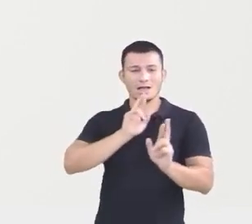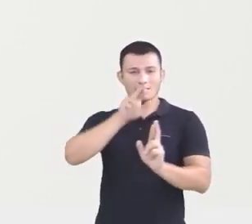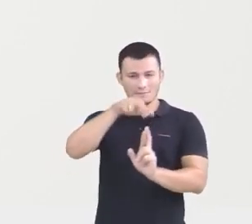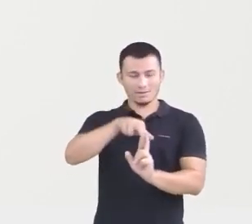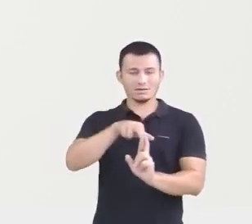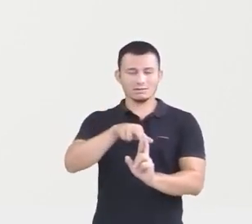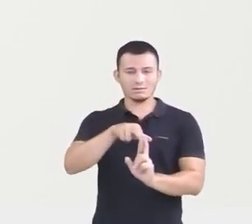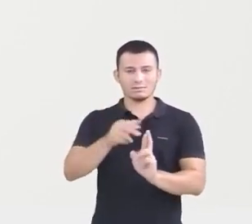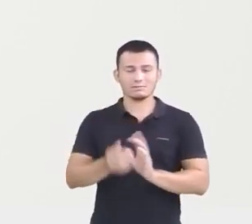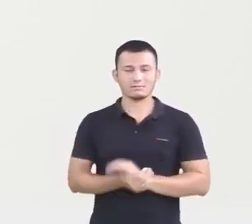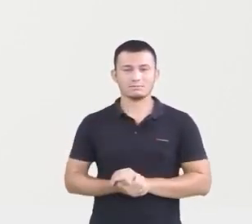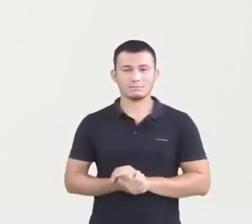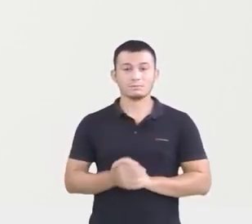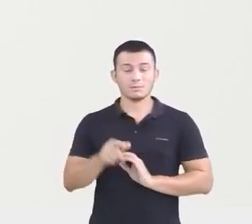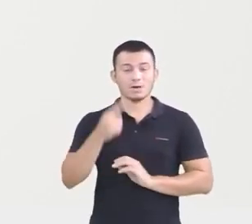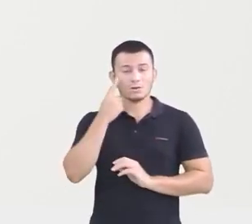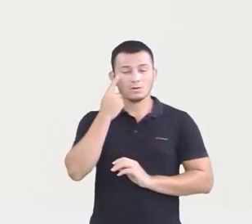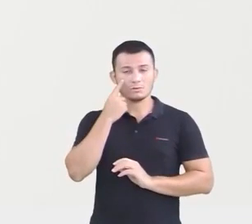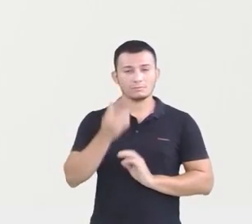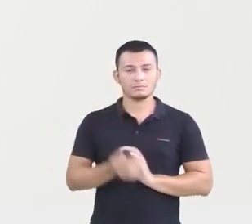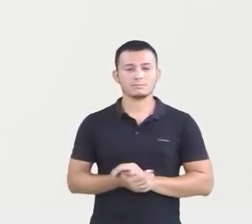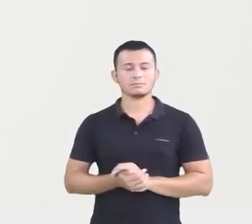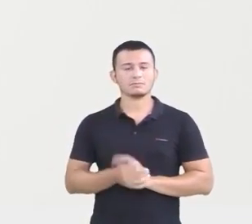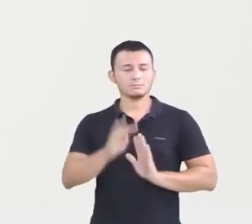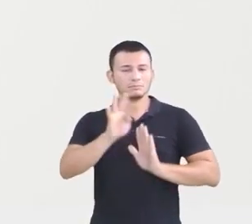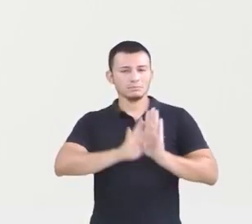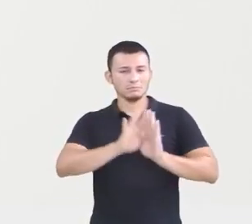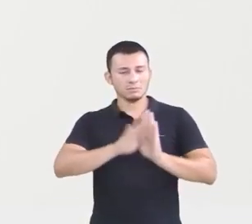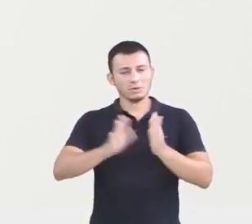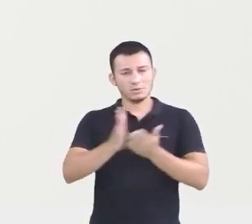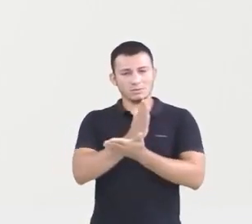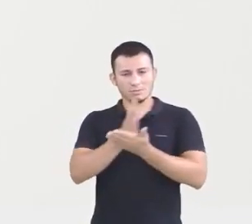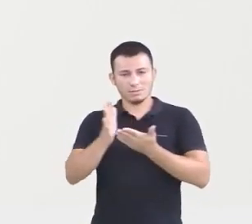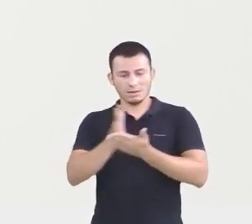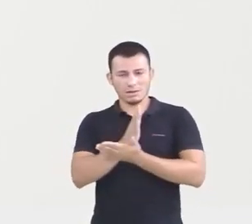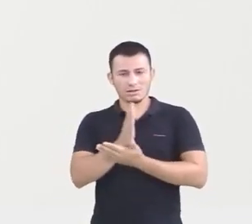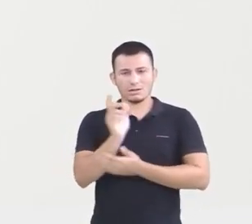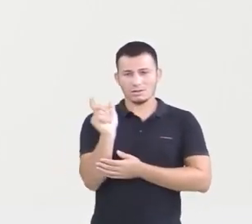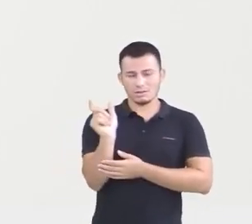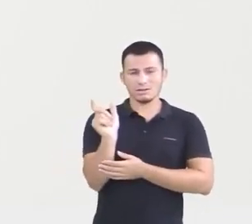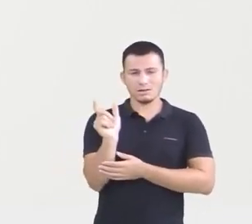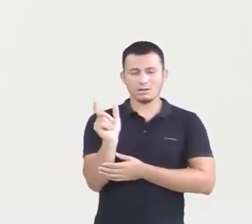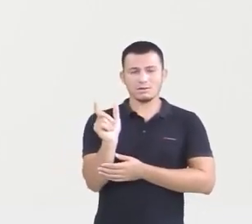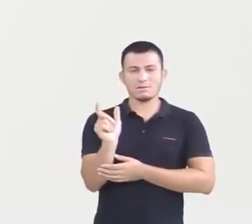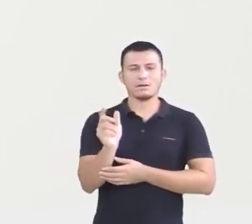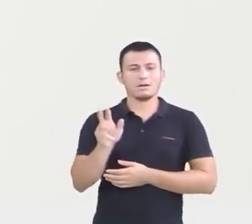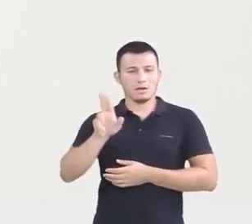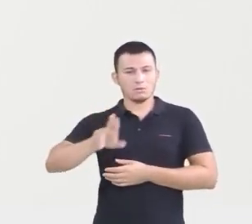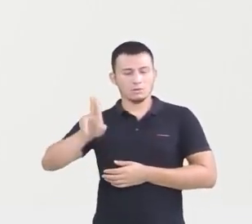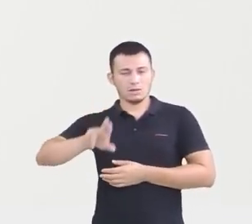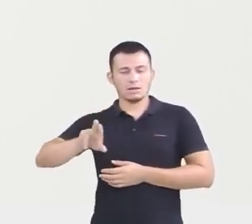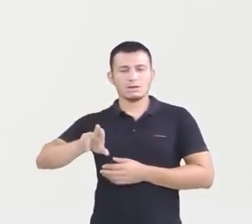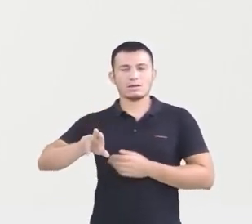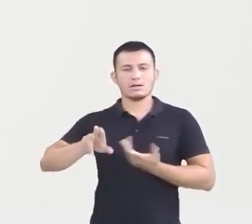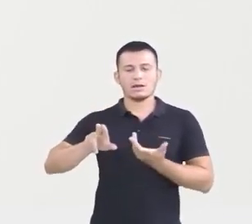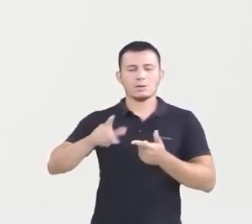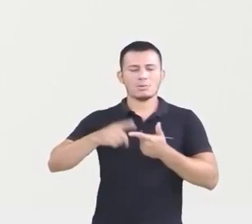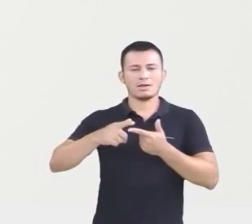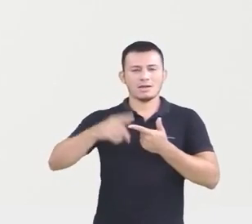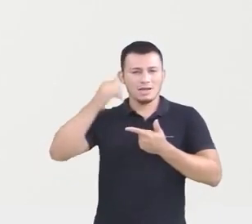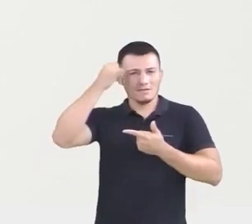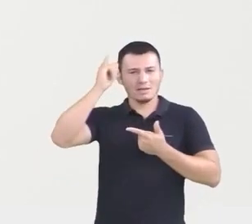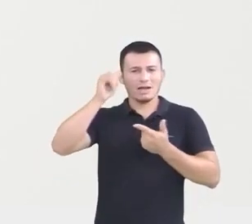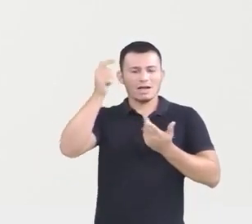referente. Observe, no texto, algumas palavras foram utilizadas para evitar repetições